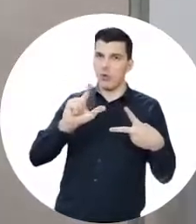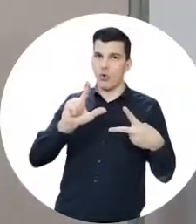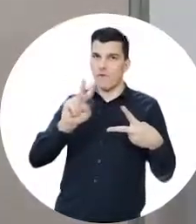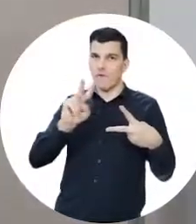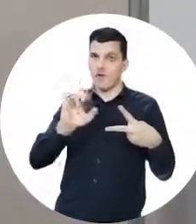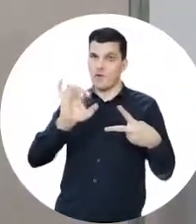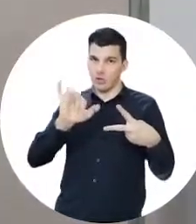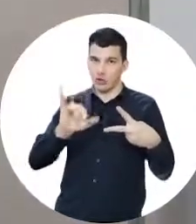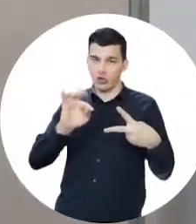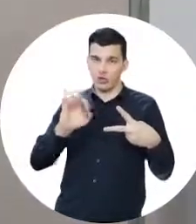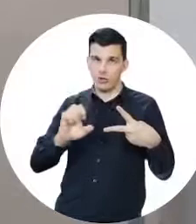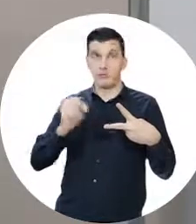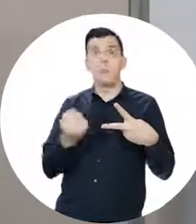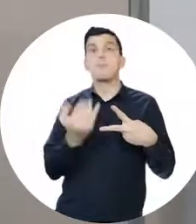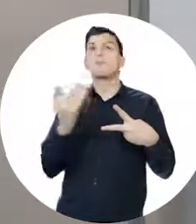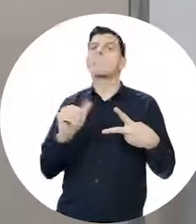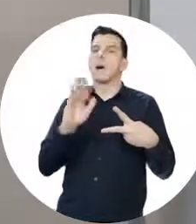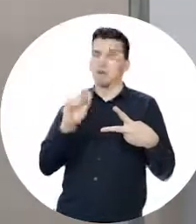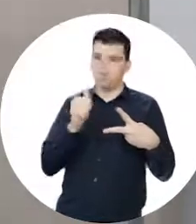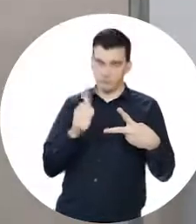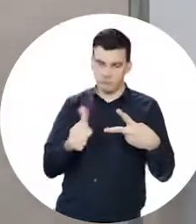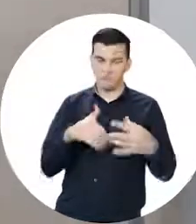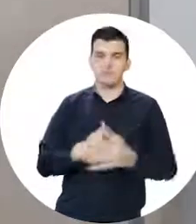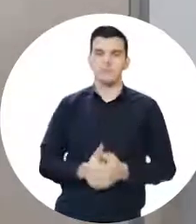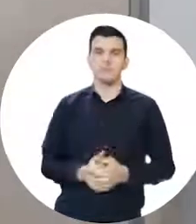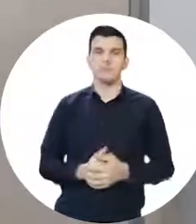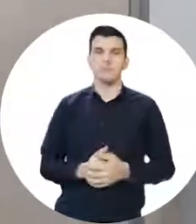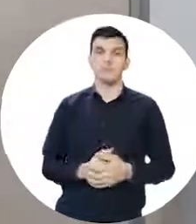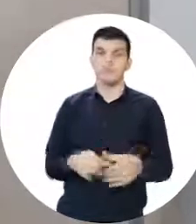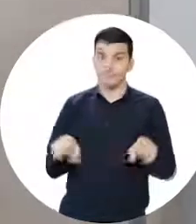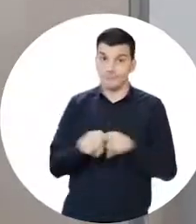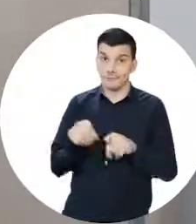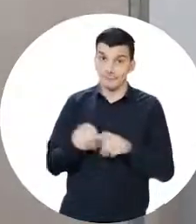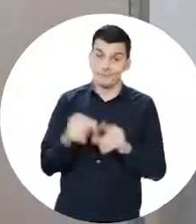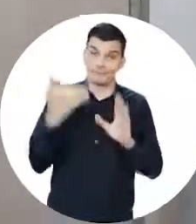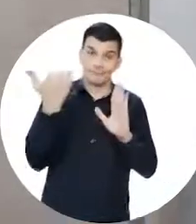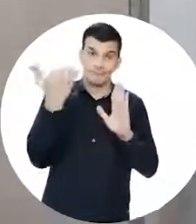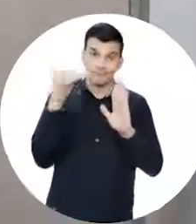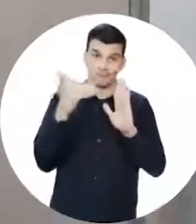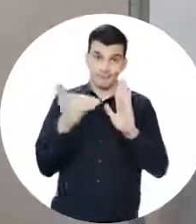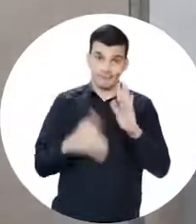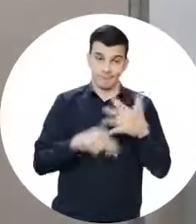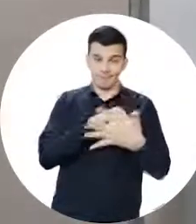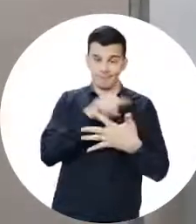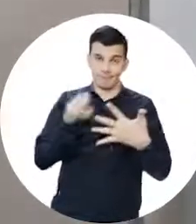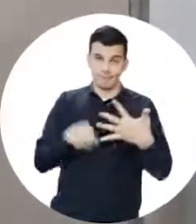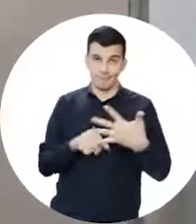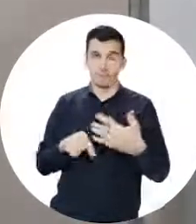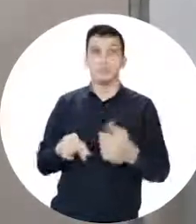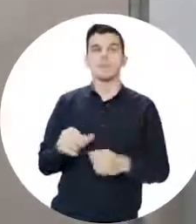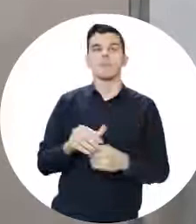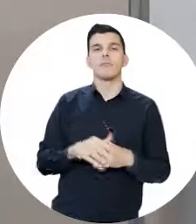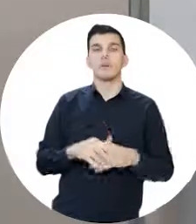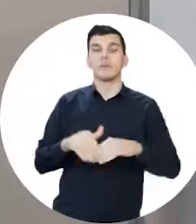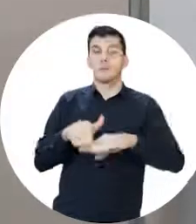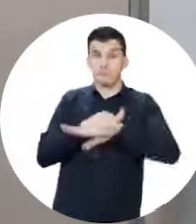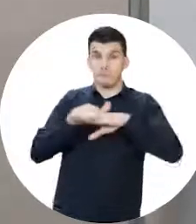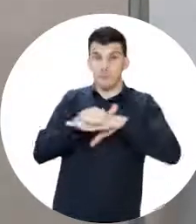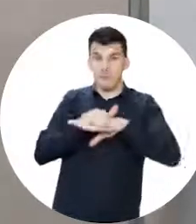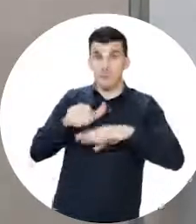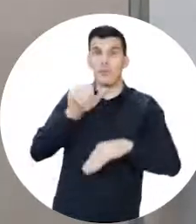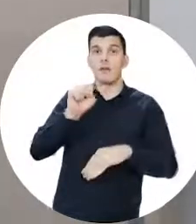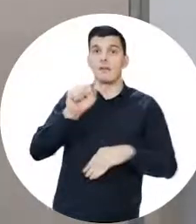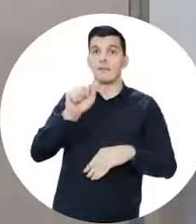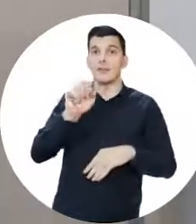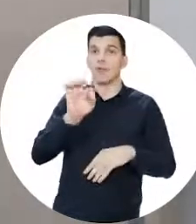maior quantidade dentro daquele sistema. Correto? Além disso, a gente classificou essas soluções em solução saturada,